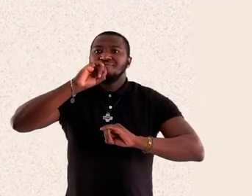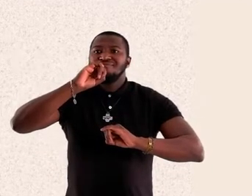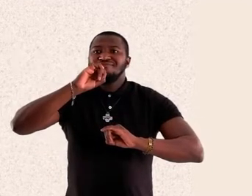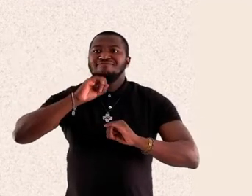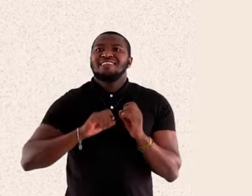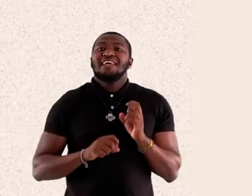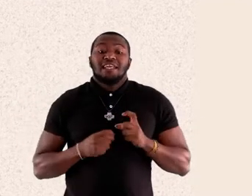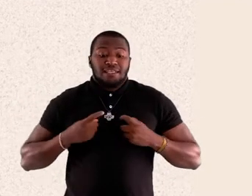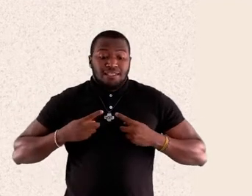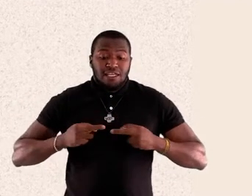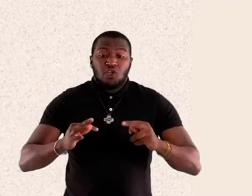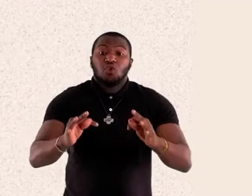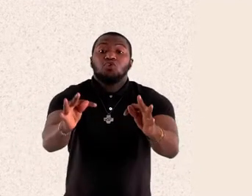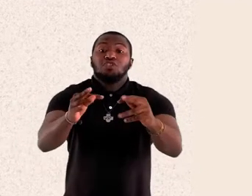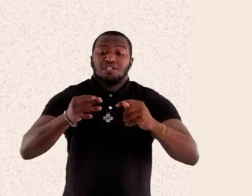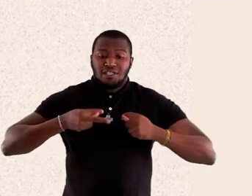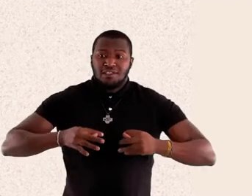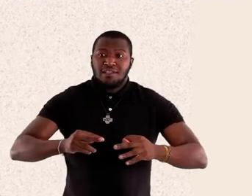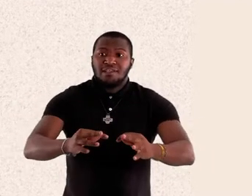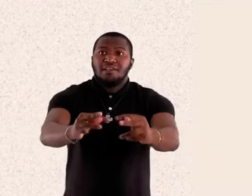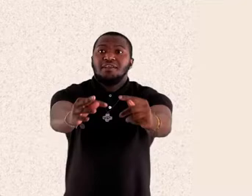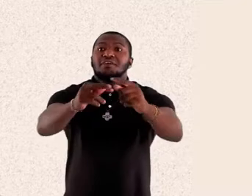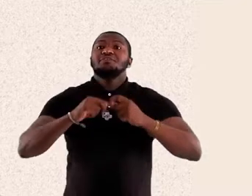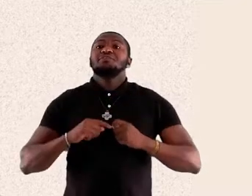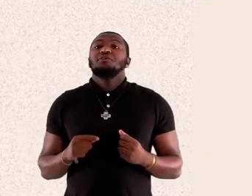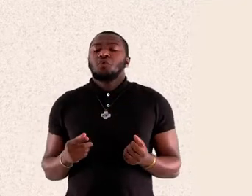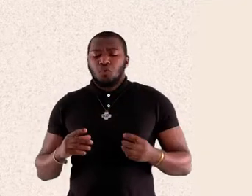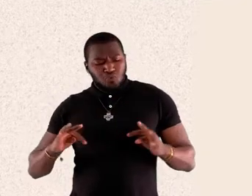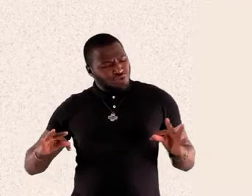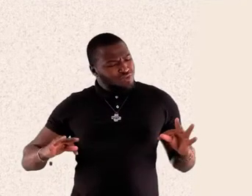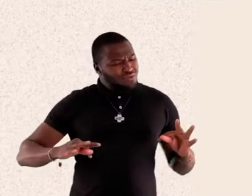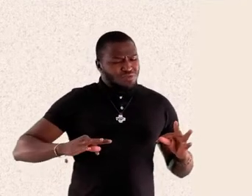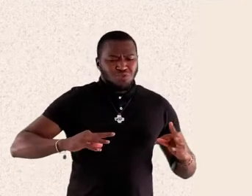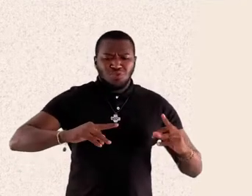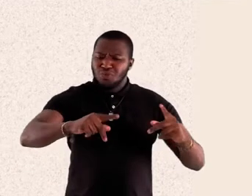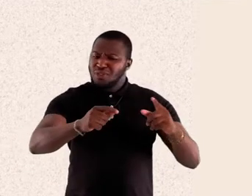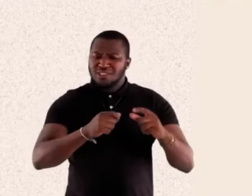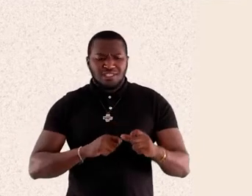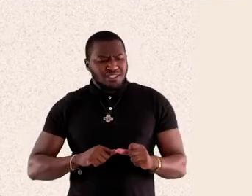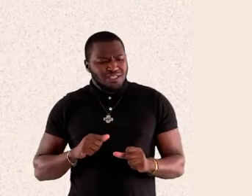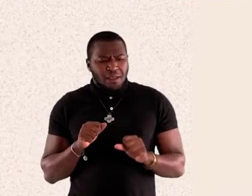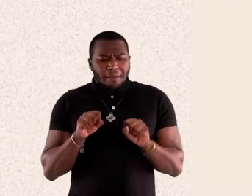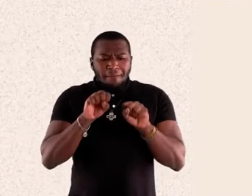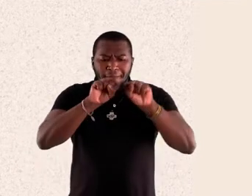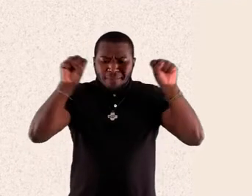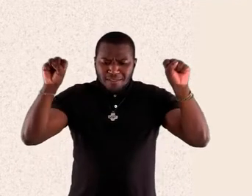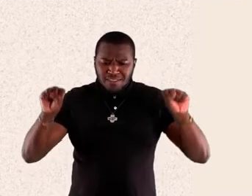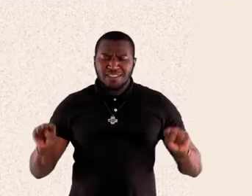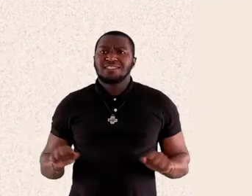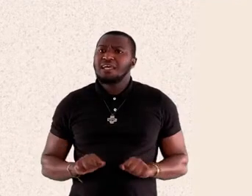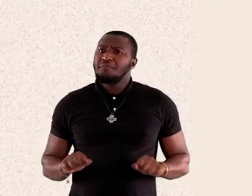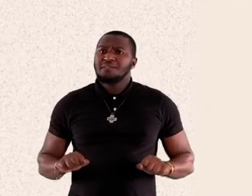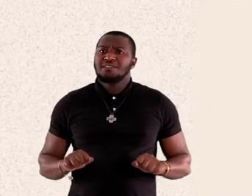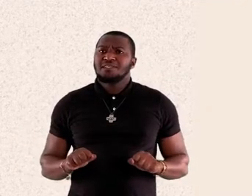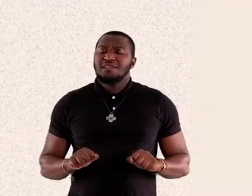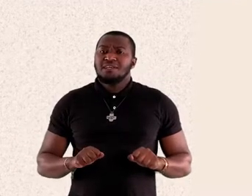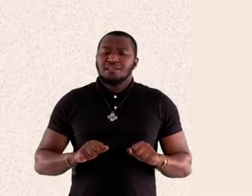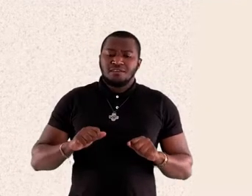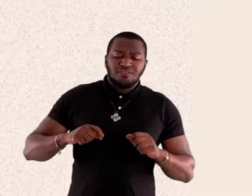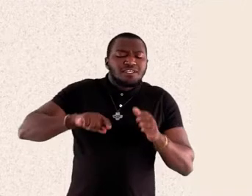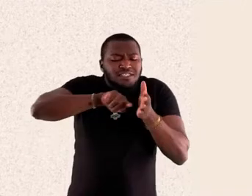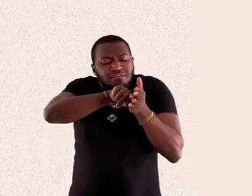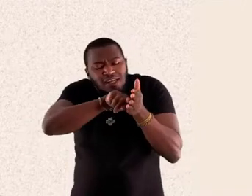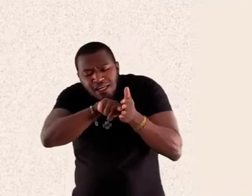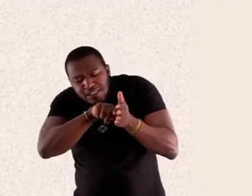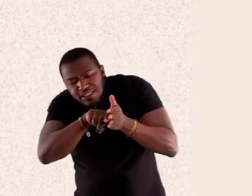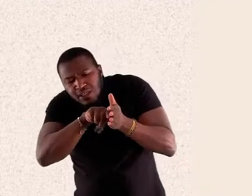neuro funcional com equipamentos que que fazem as vezes da ressonância magnética mas que são